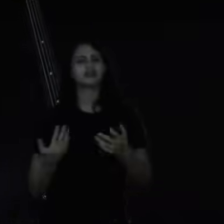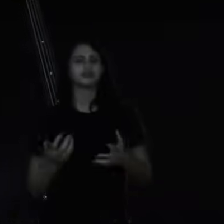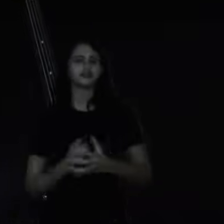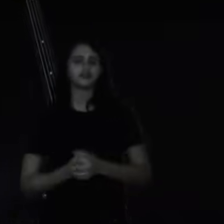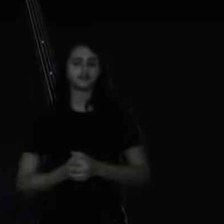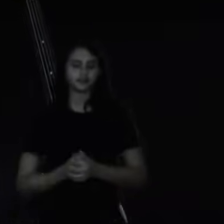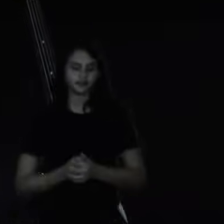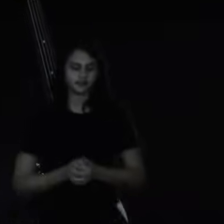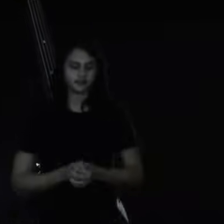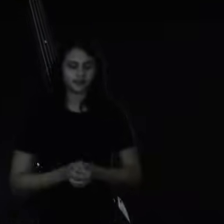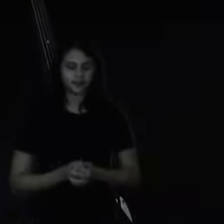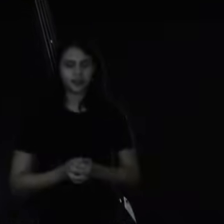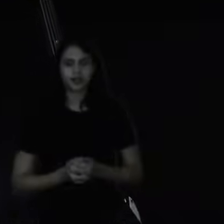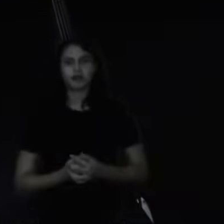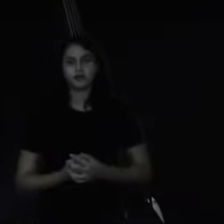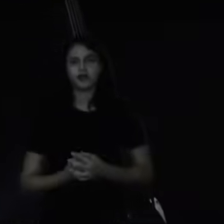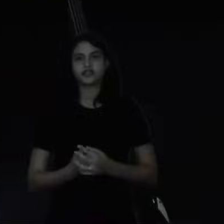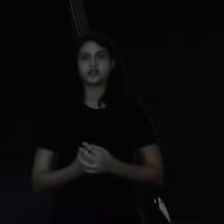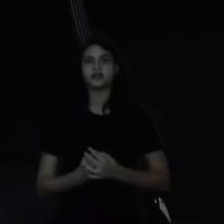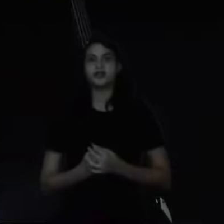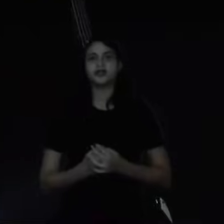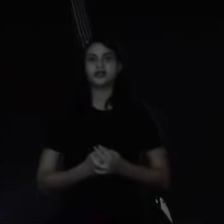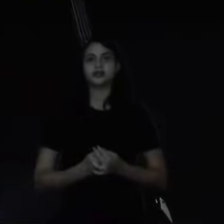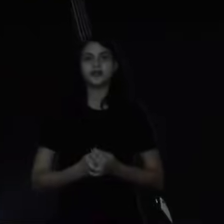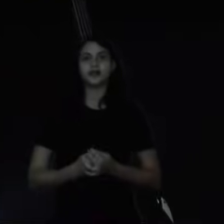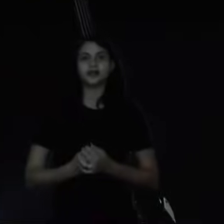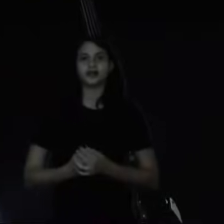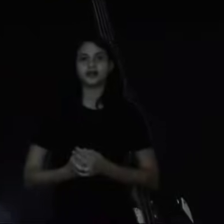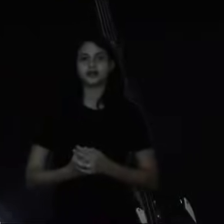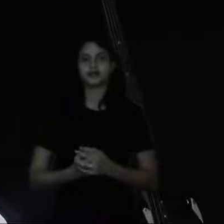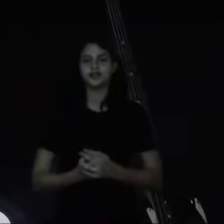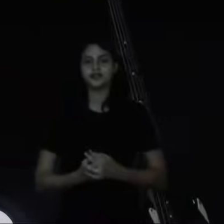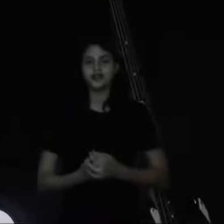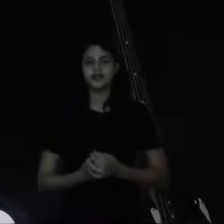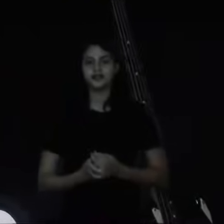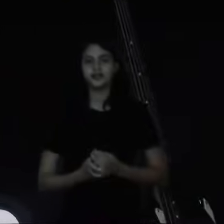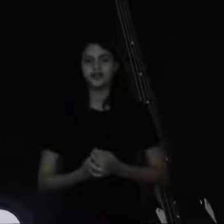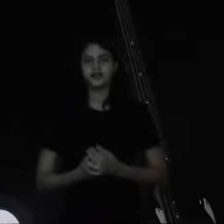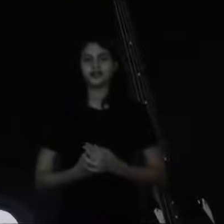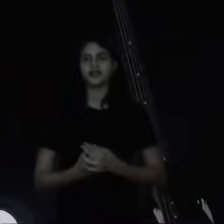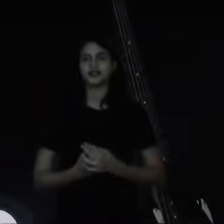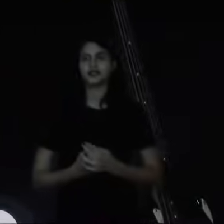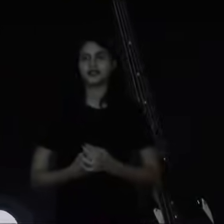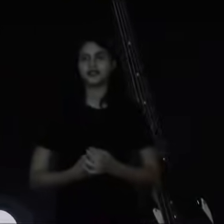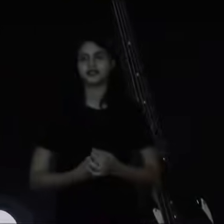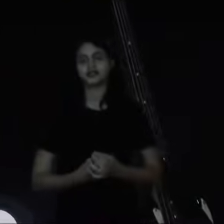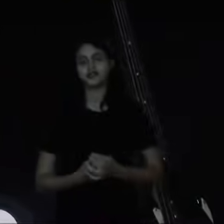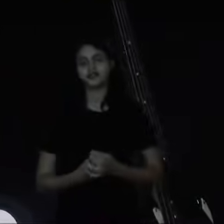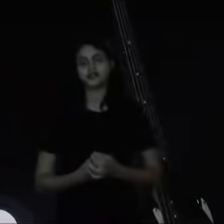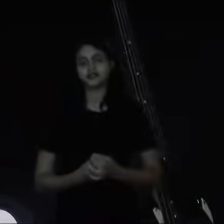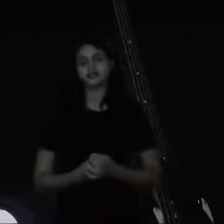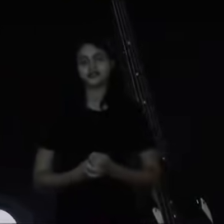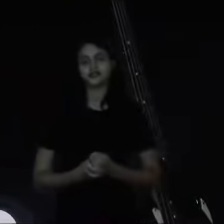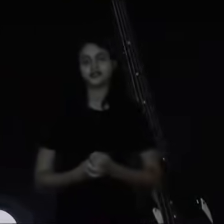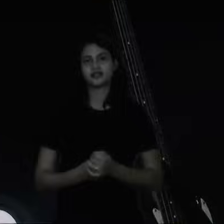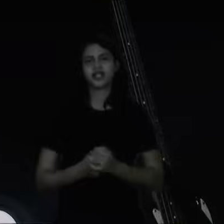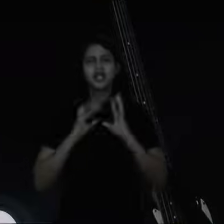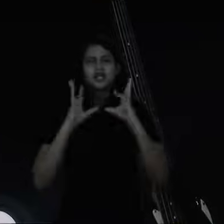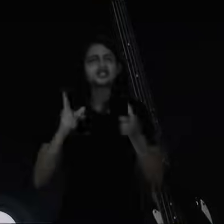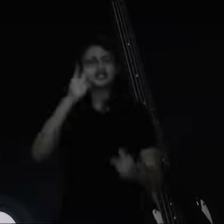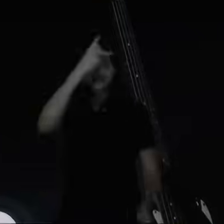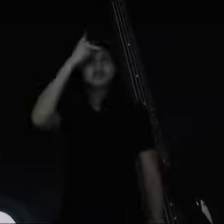Escuta, você não é o único. Eu já fui, eu já passei por rejeição. Todo mundo aqui já viveu algum